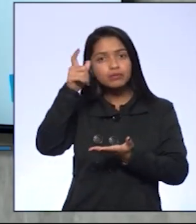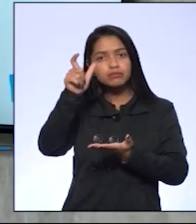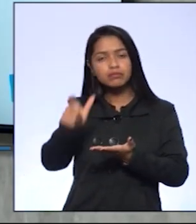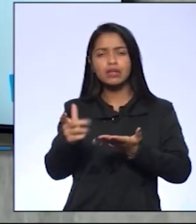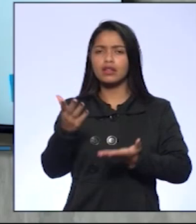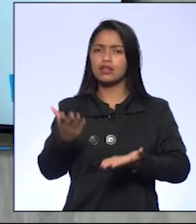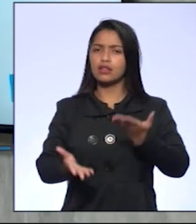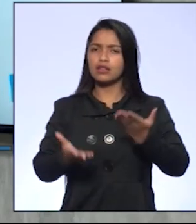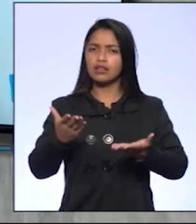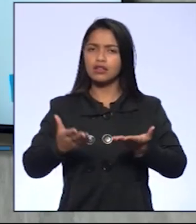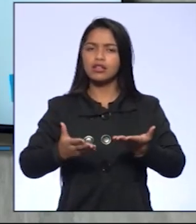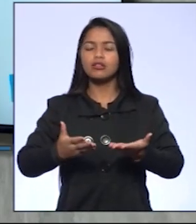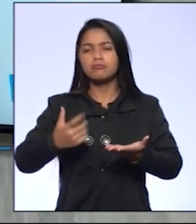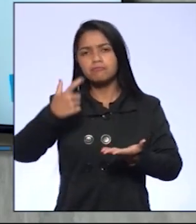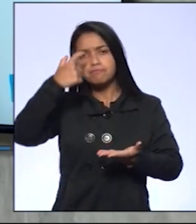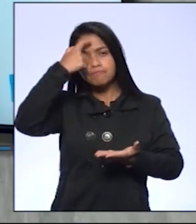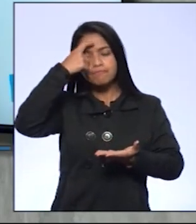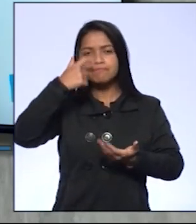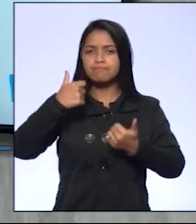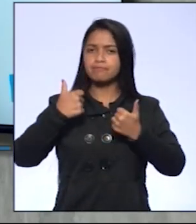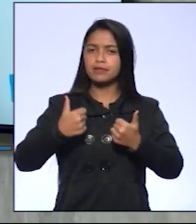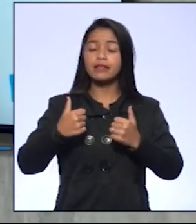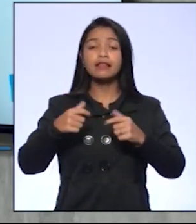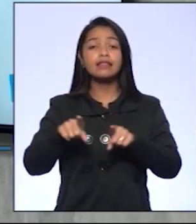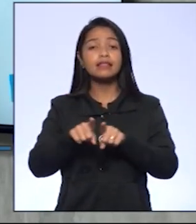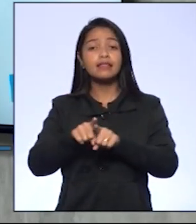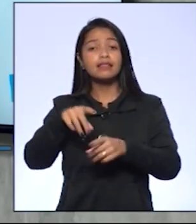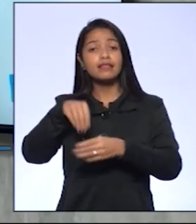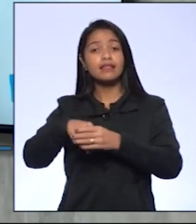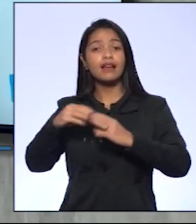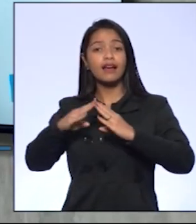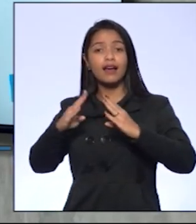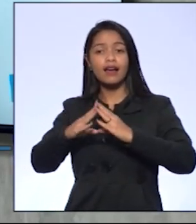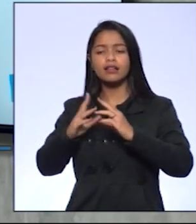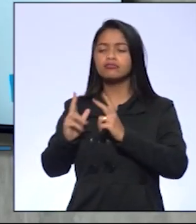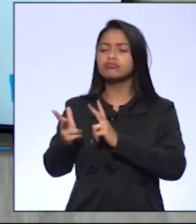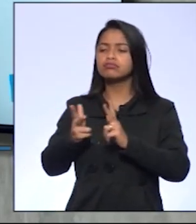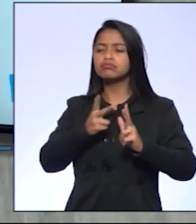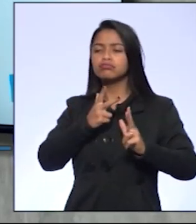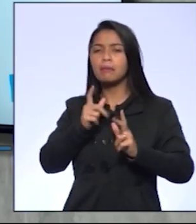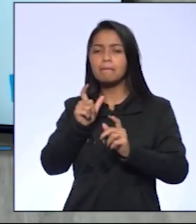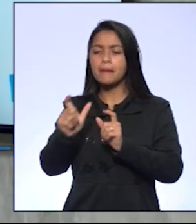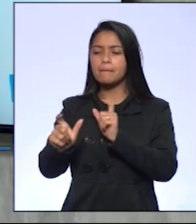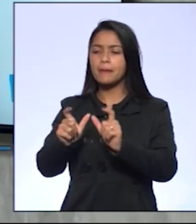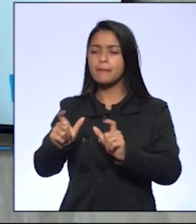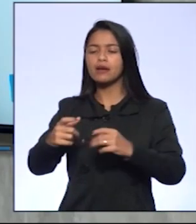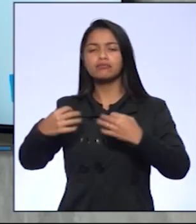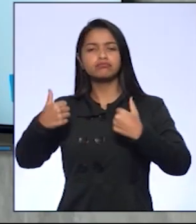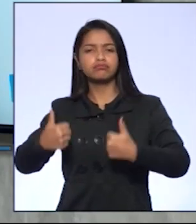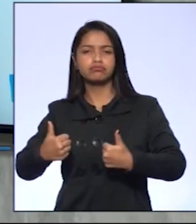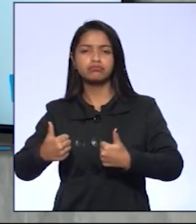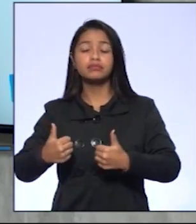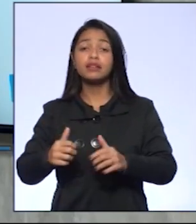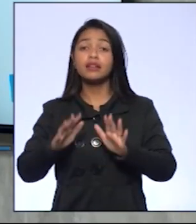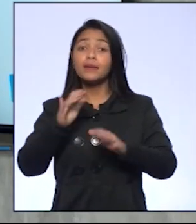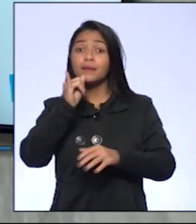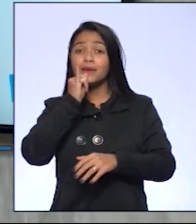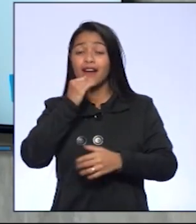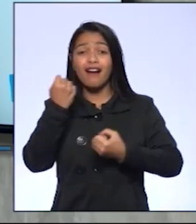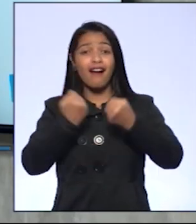né? Até em casa você escolhe bem as palavras. Eis que, de repente, você bate o carro.